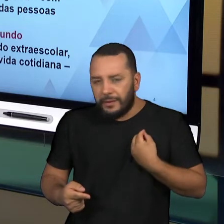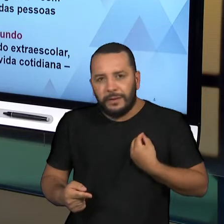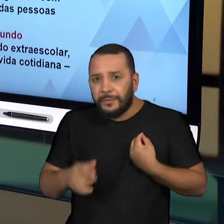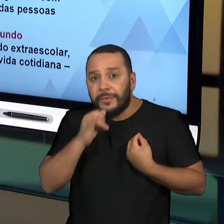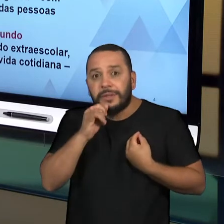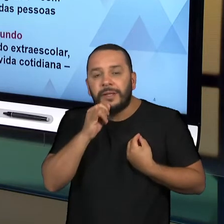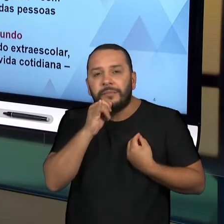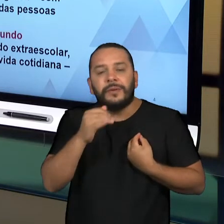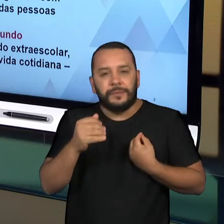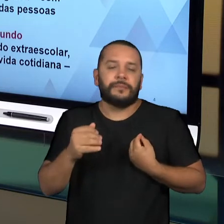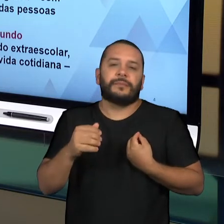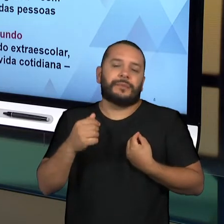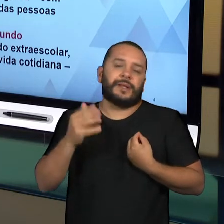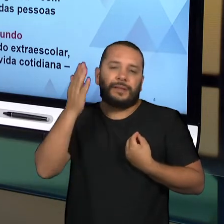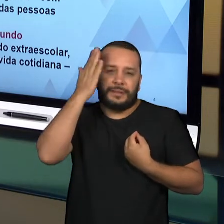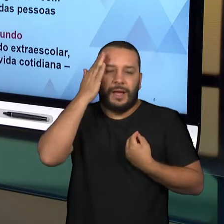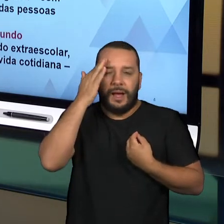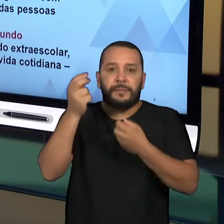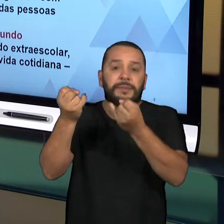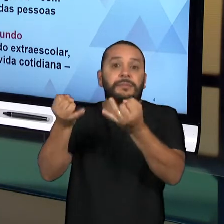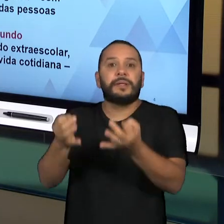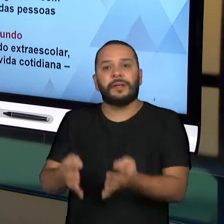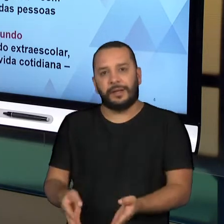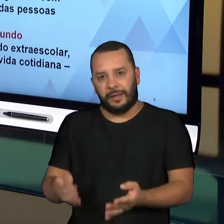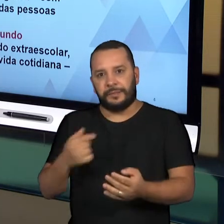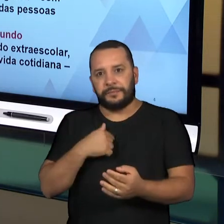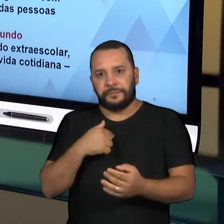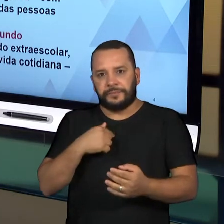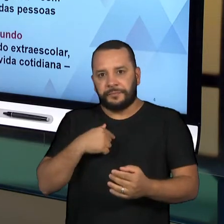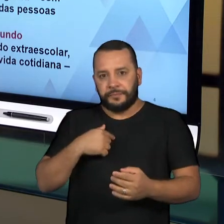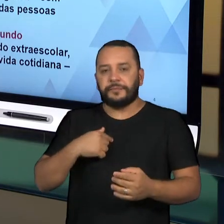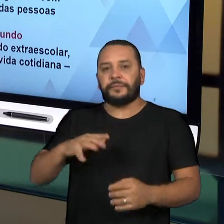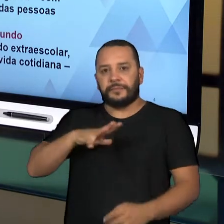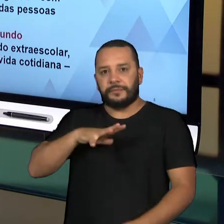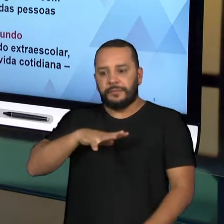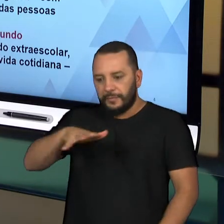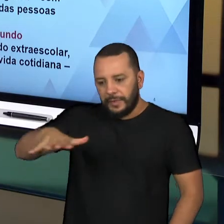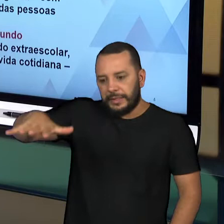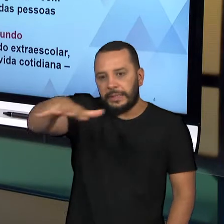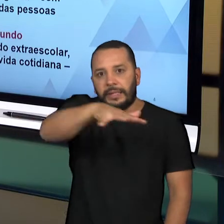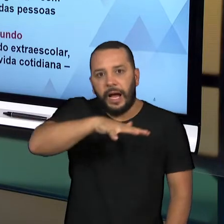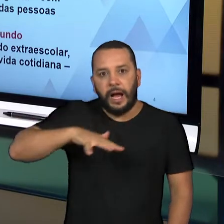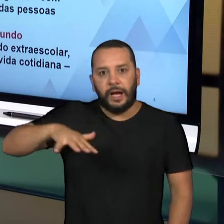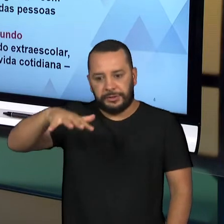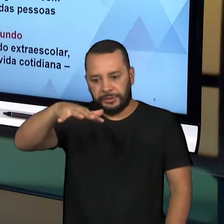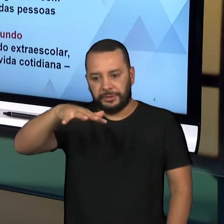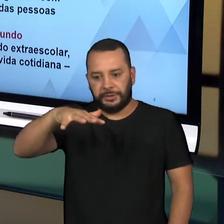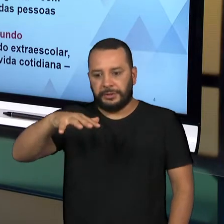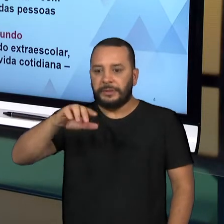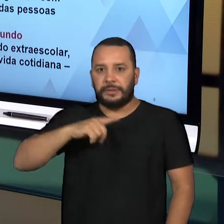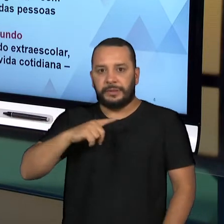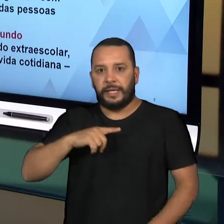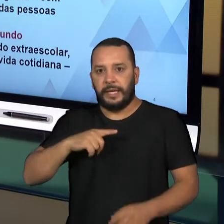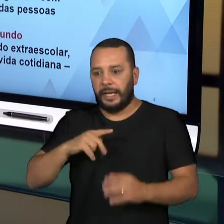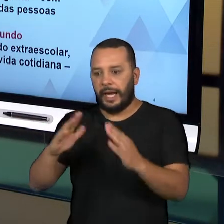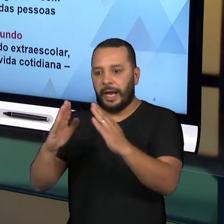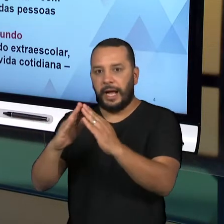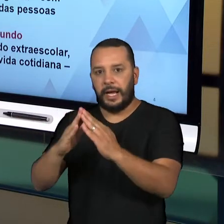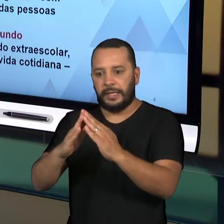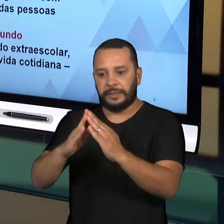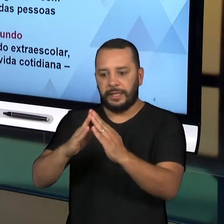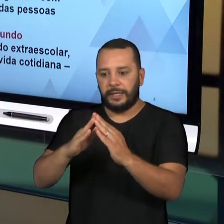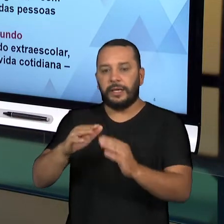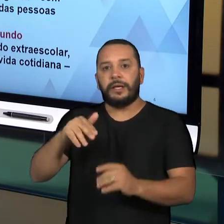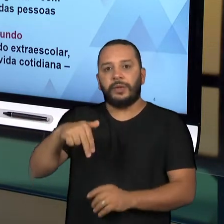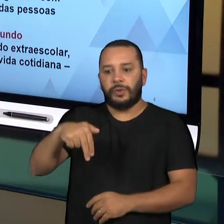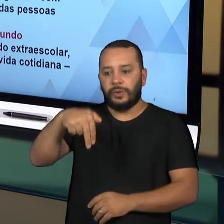sabe informar a região da cidade por exemplo onde a casa dele está localizada até ele